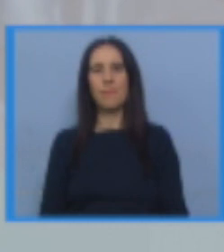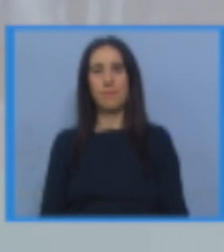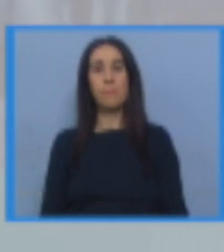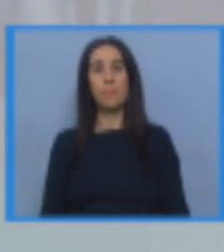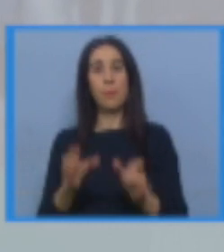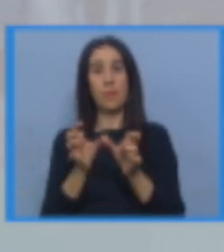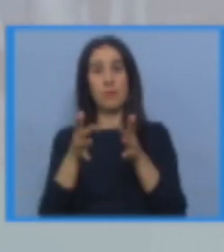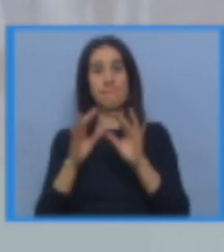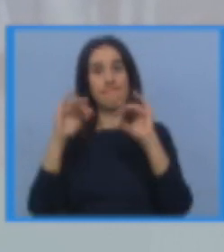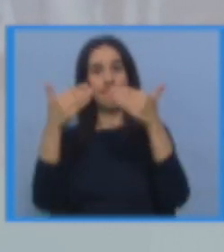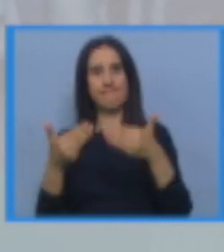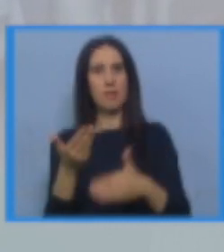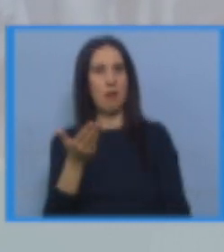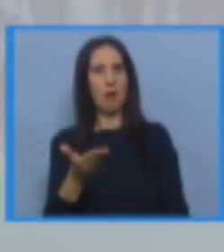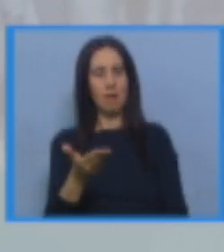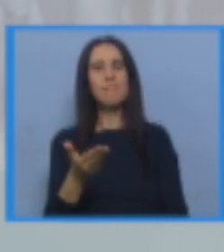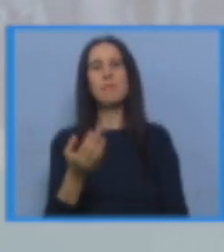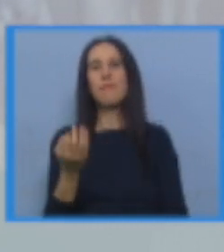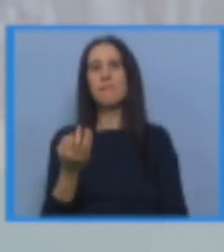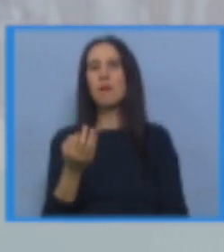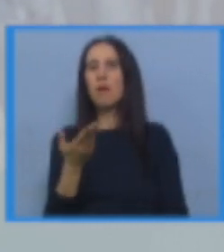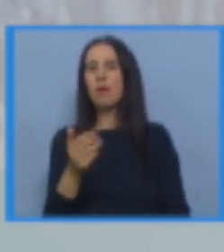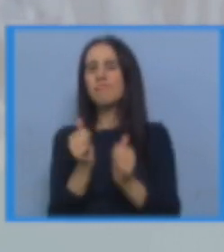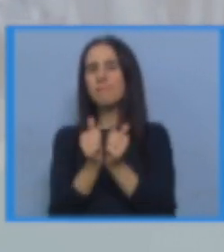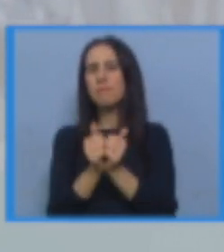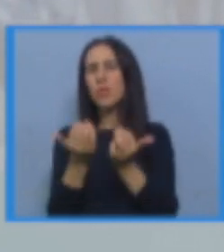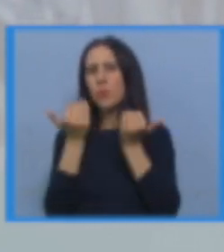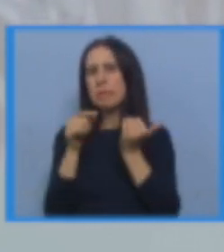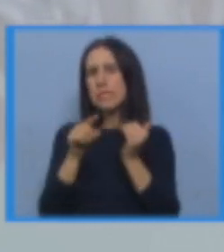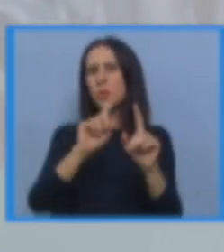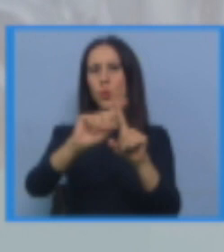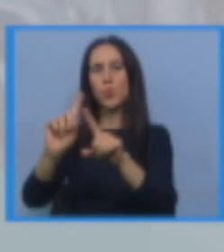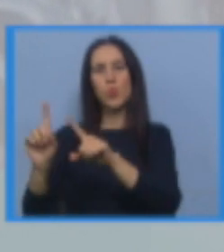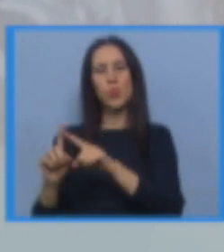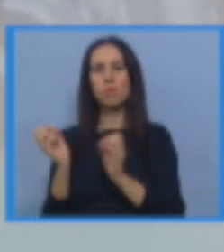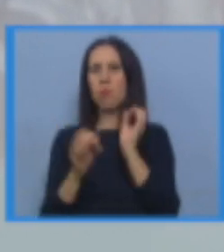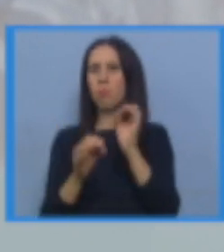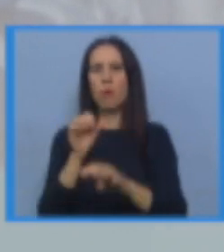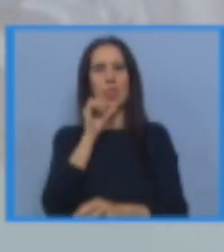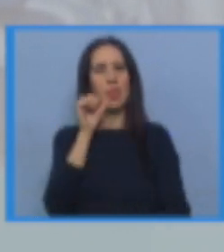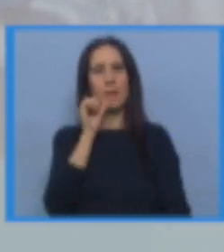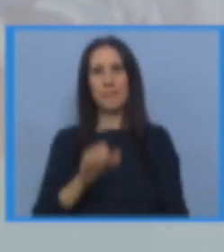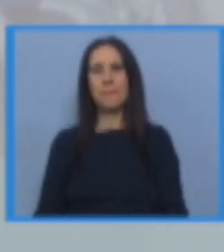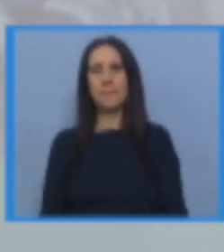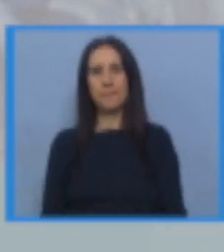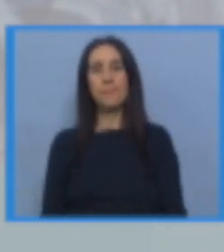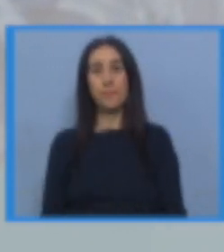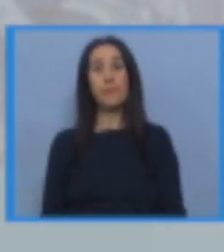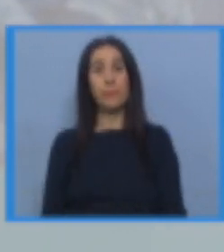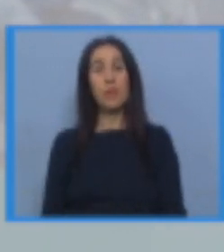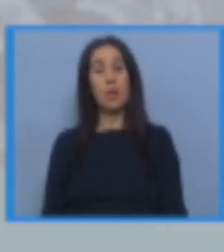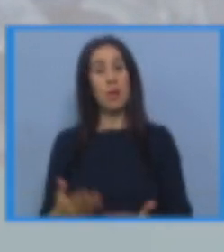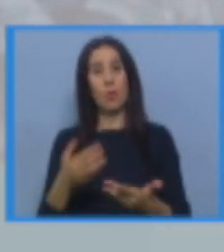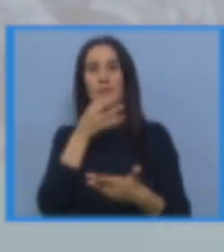No portal agência.eclésia.pt acompanhe estas e outras notícias que atualizamos permanentemente.